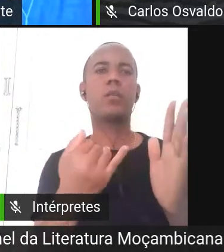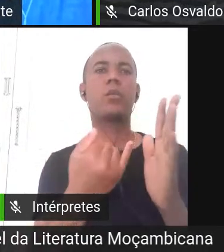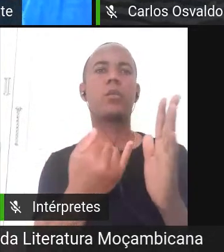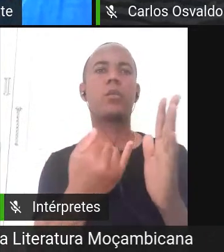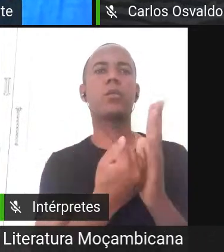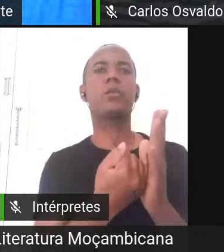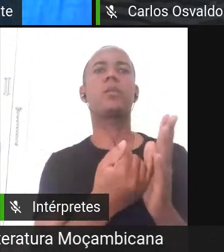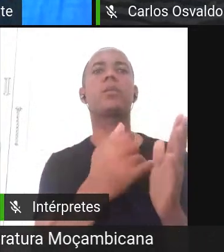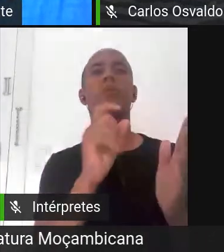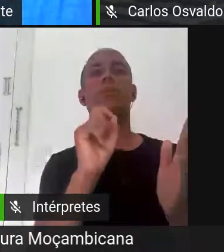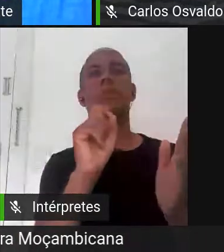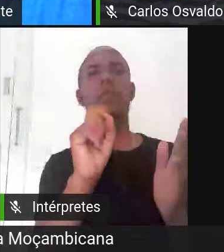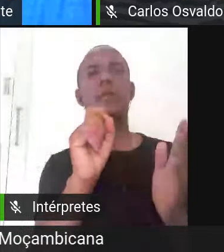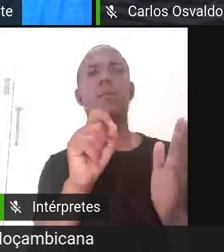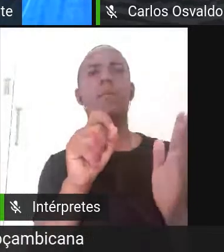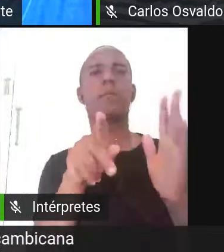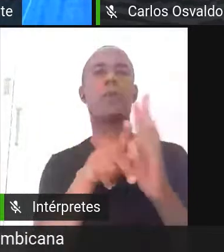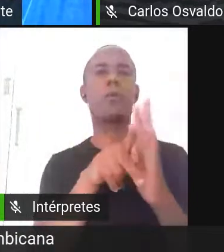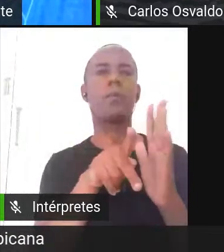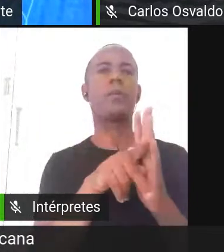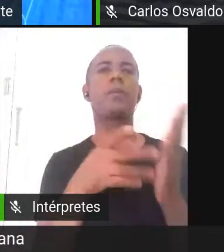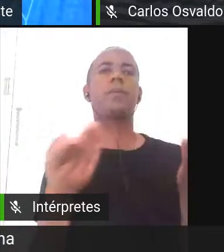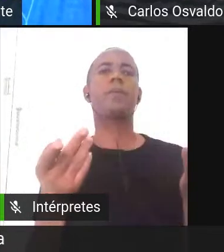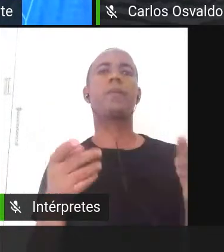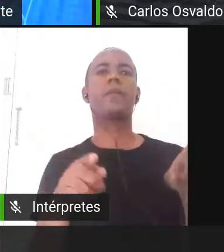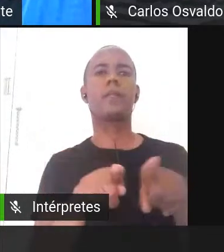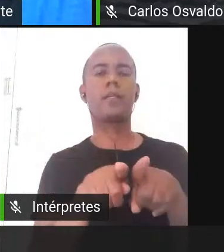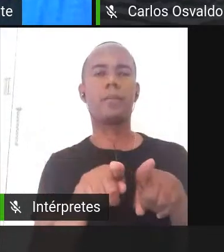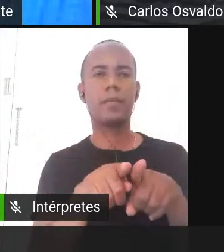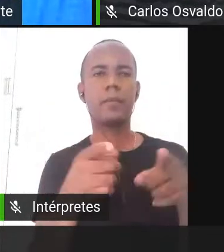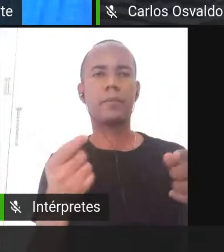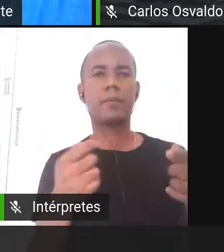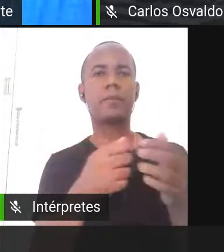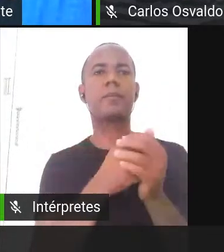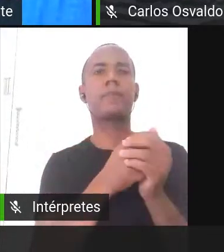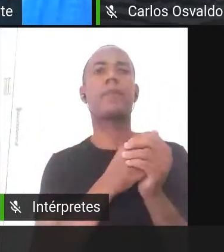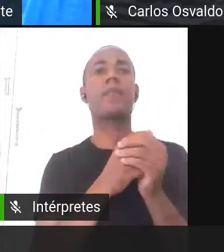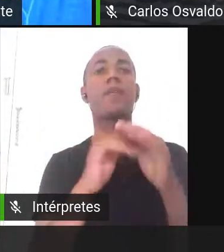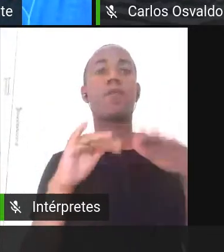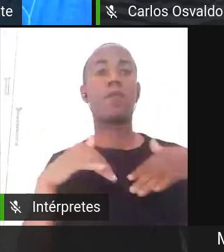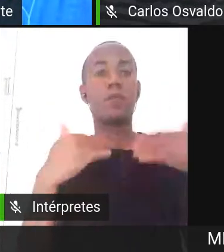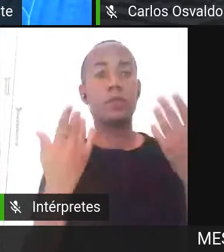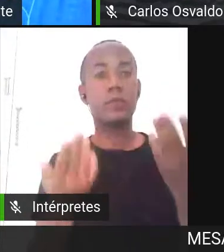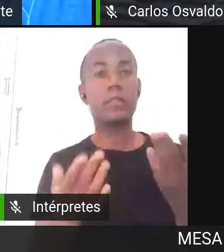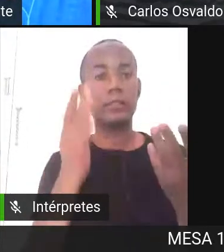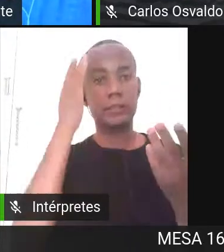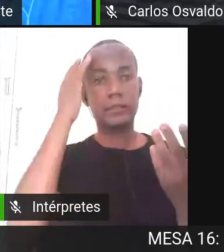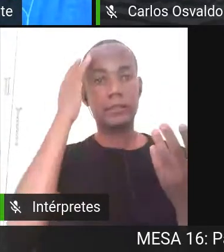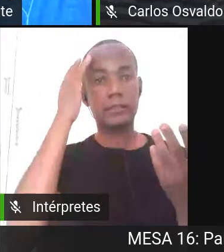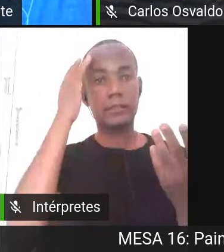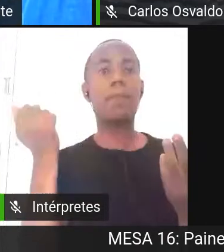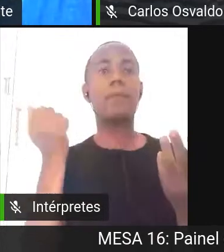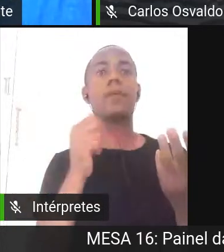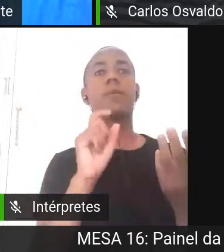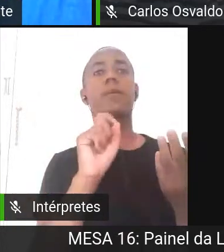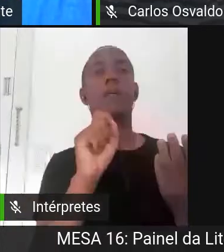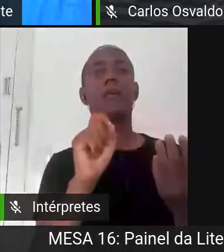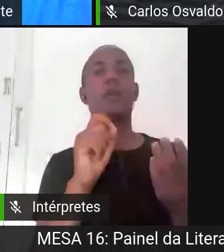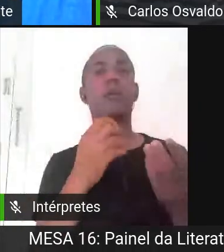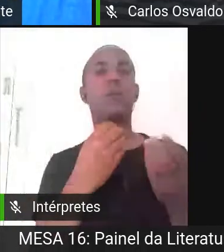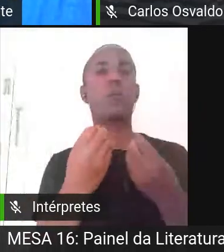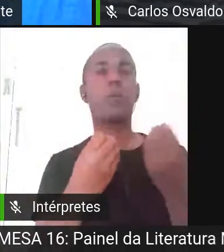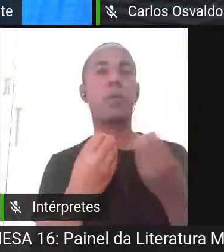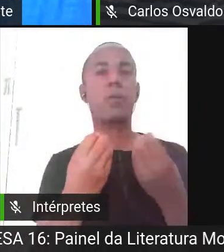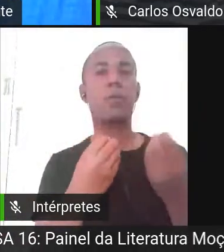construindo ao longo desses tempos. Sim, senhora, somos ainda muito, muito,